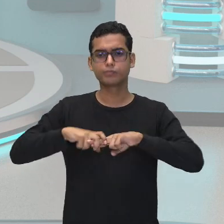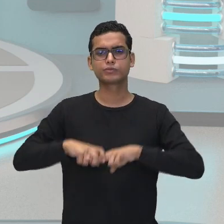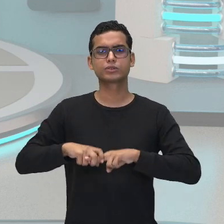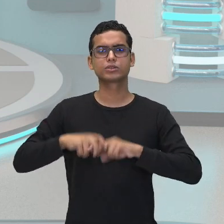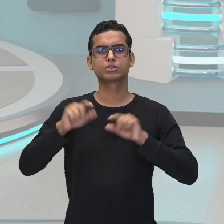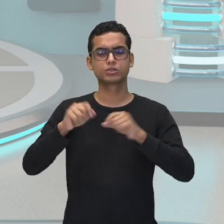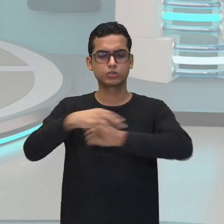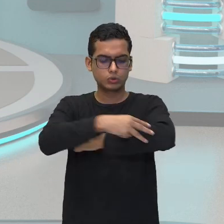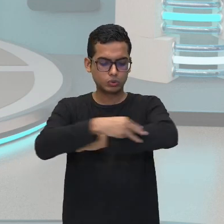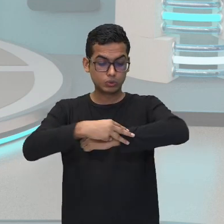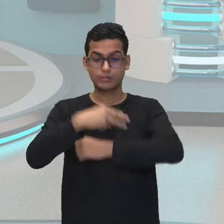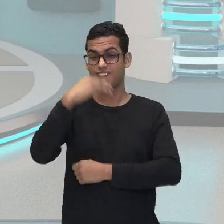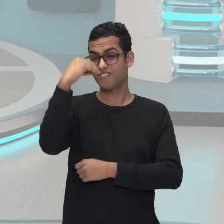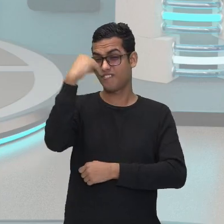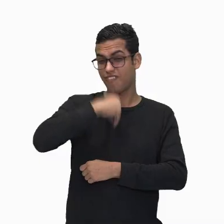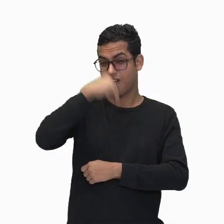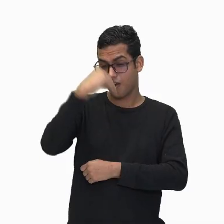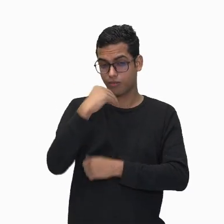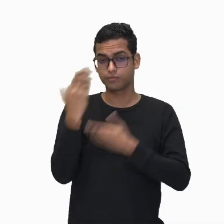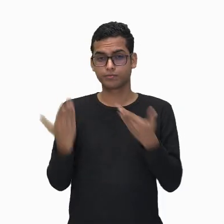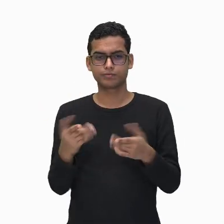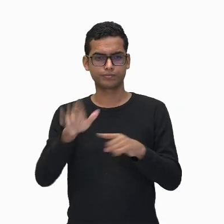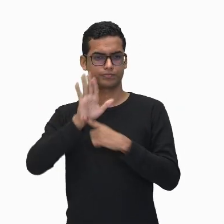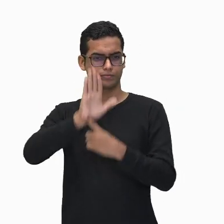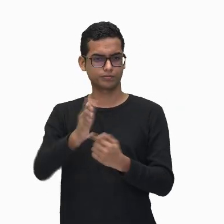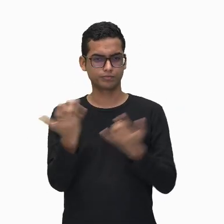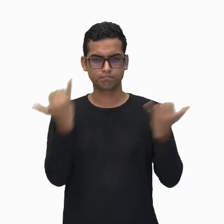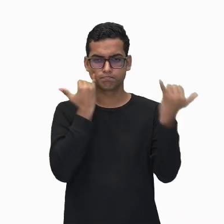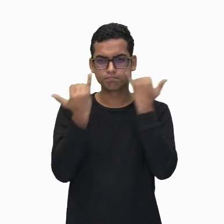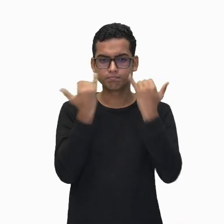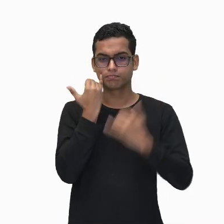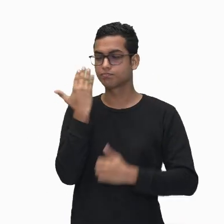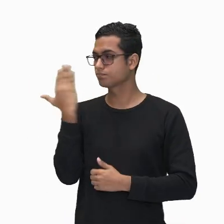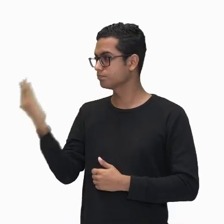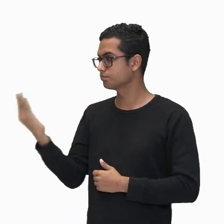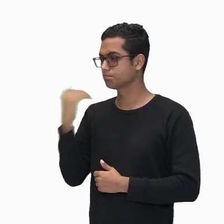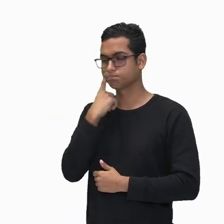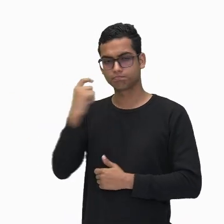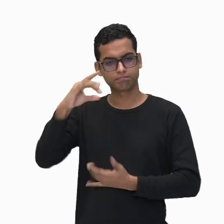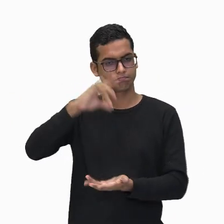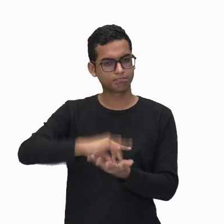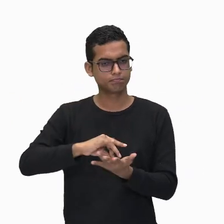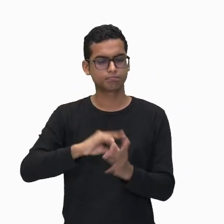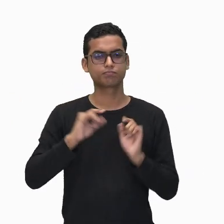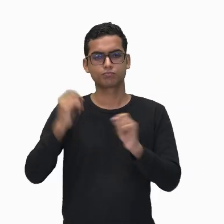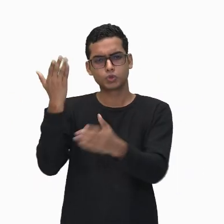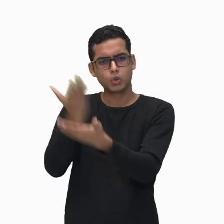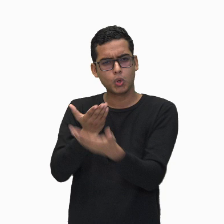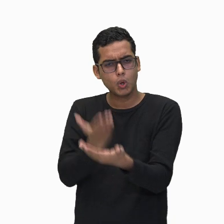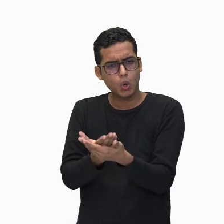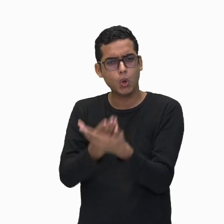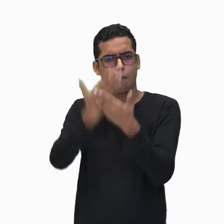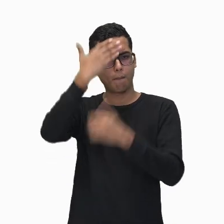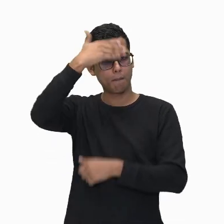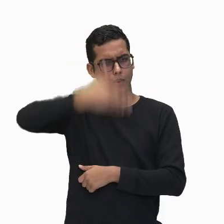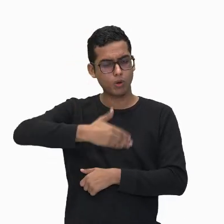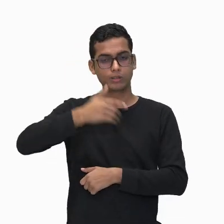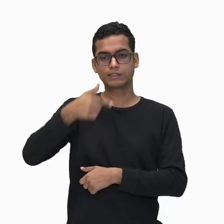que interessante aqui essa informação que eu vou trazer para vocês na cartela, que fala que estudos apontam, né,